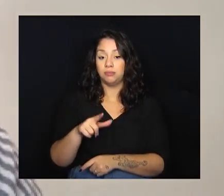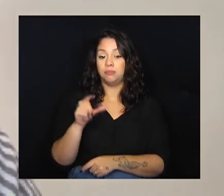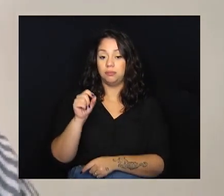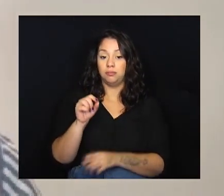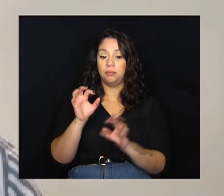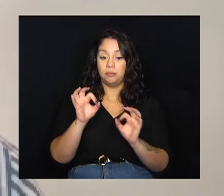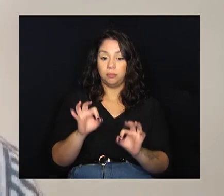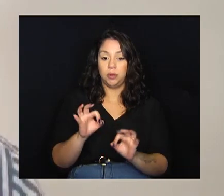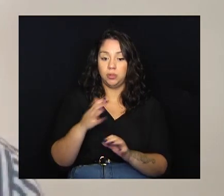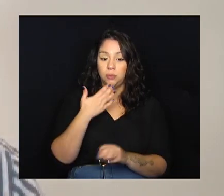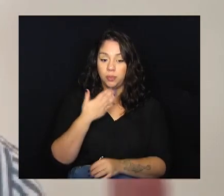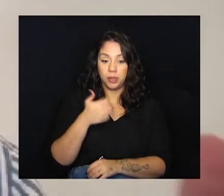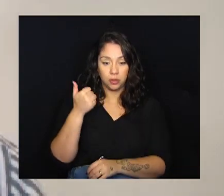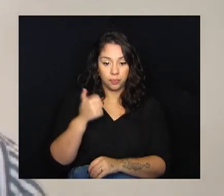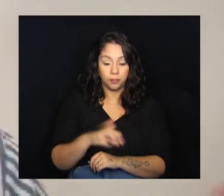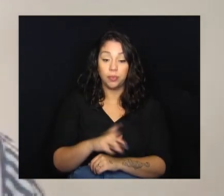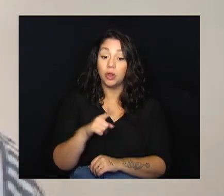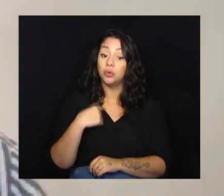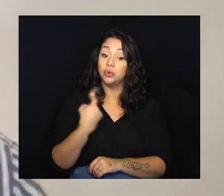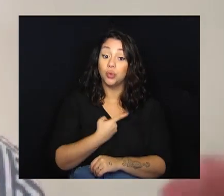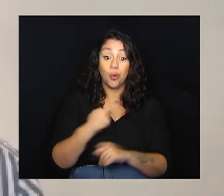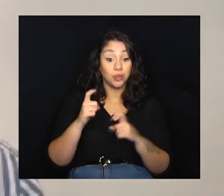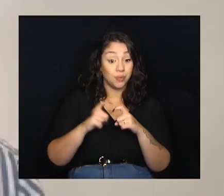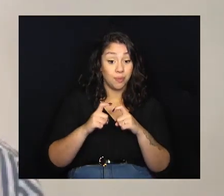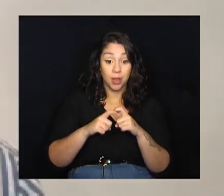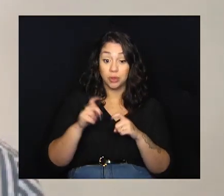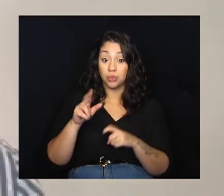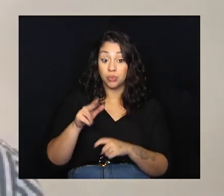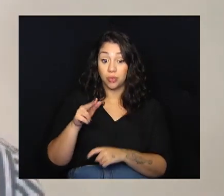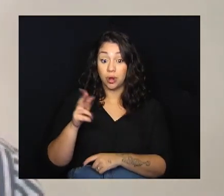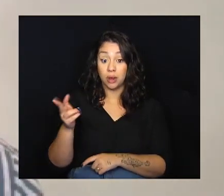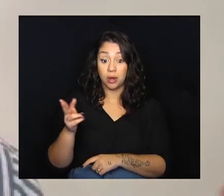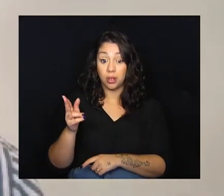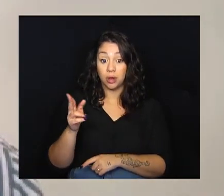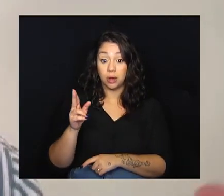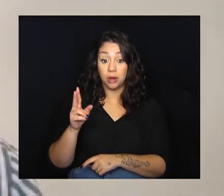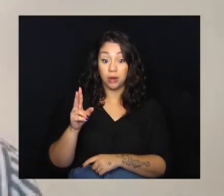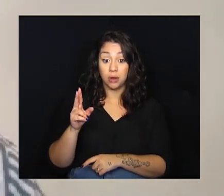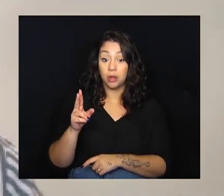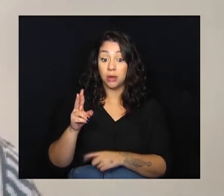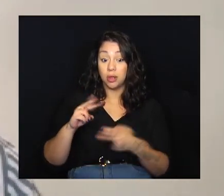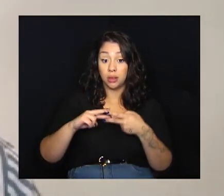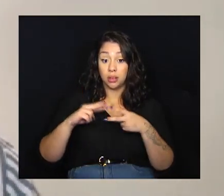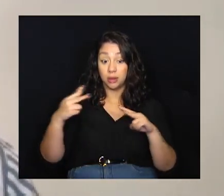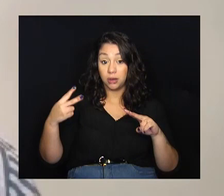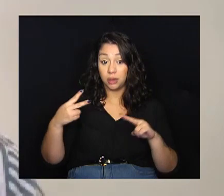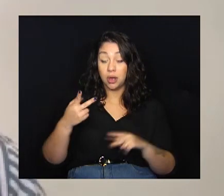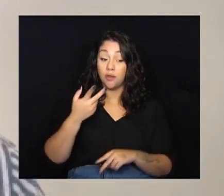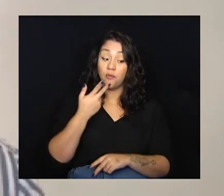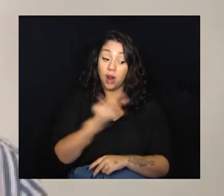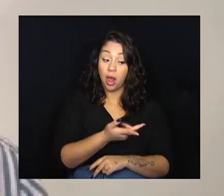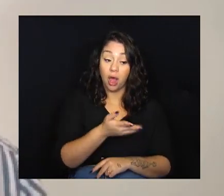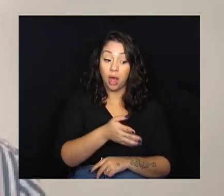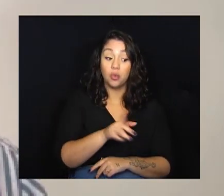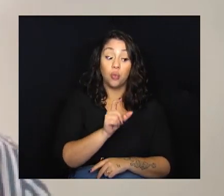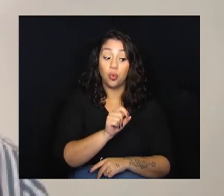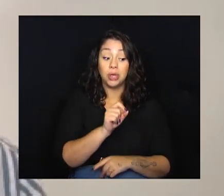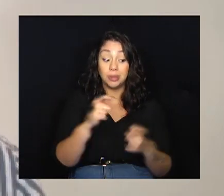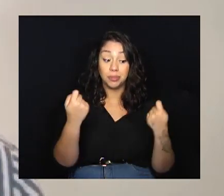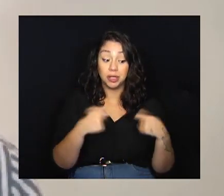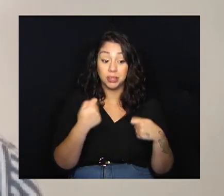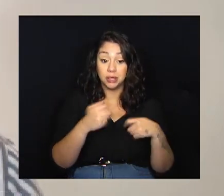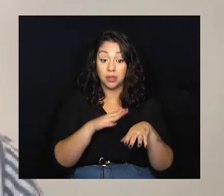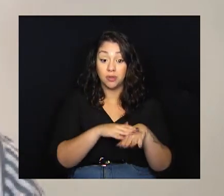informada nós médicos nunca vamos falar falando da genética médica nós nunca vamos falar para os nossos pacientes que eles devem fazer